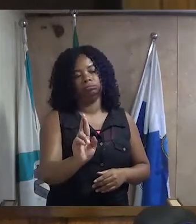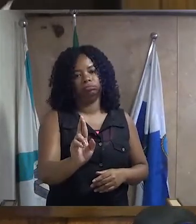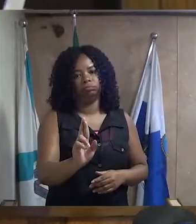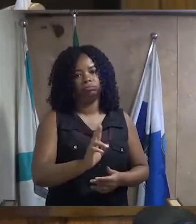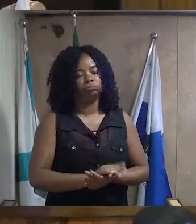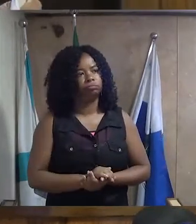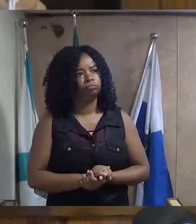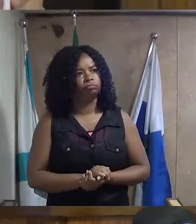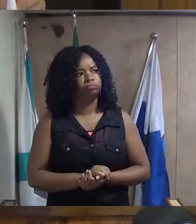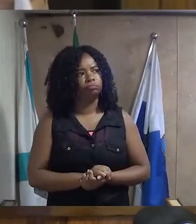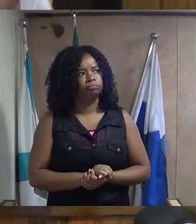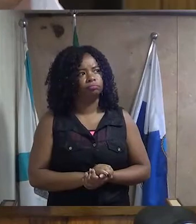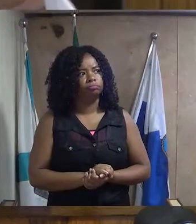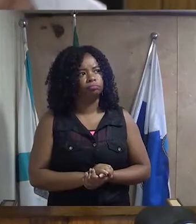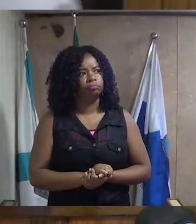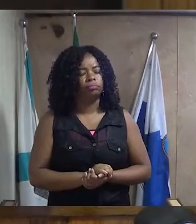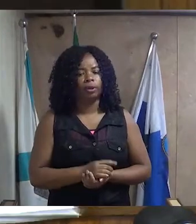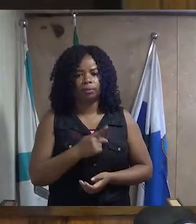Presidente,